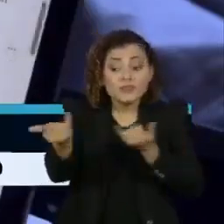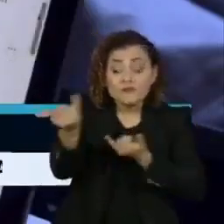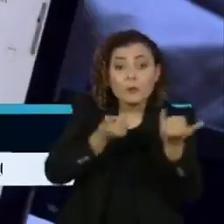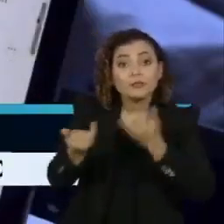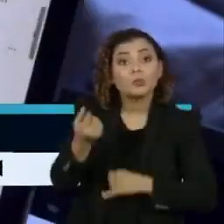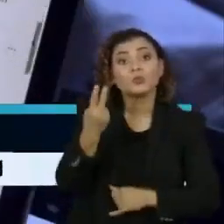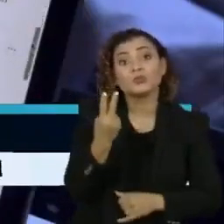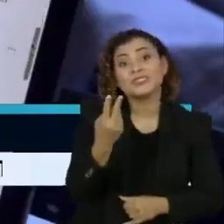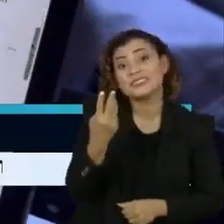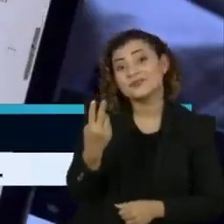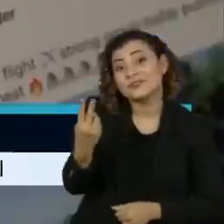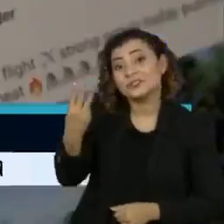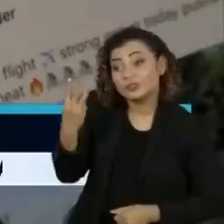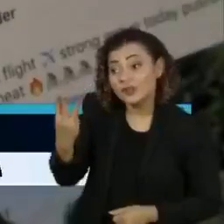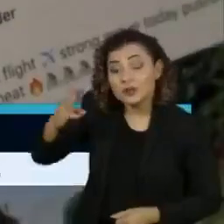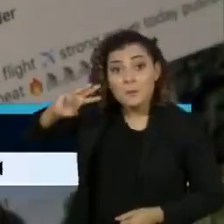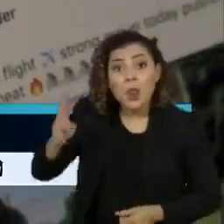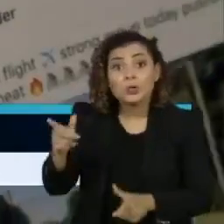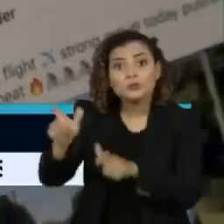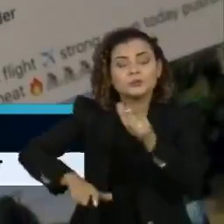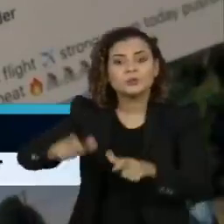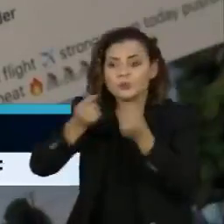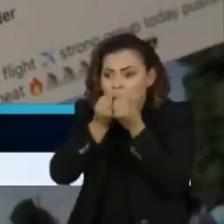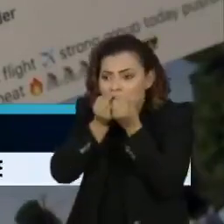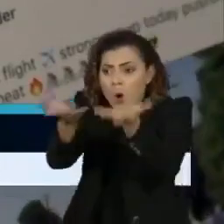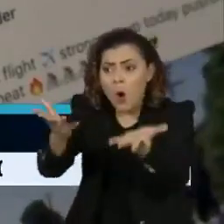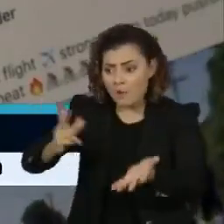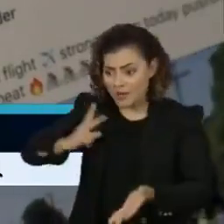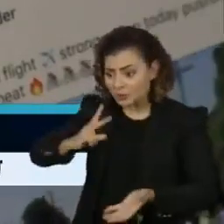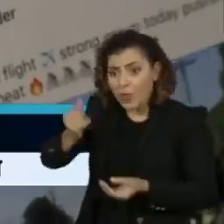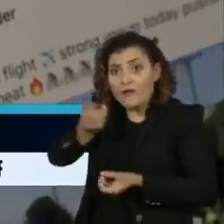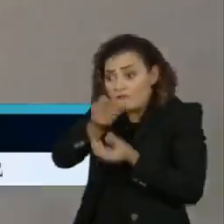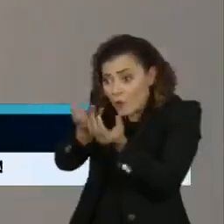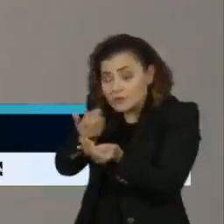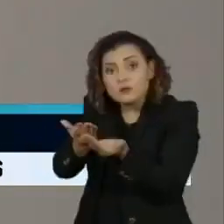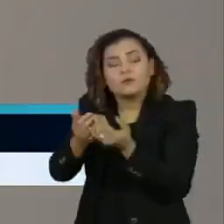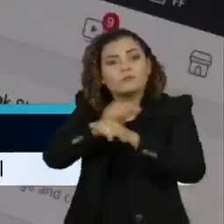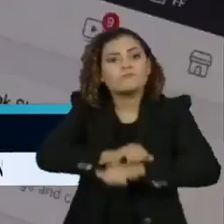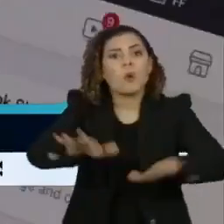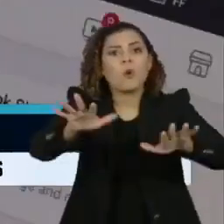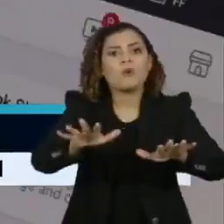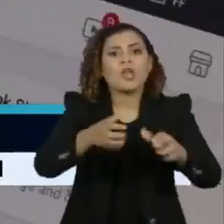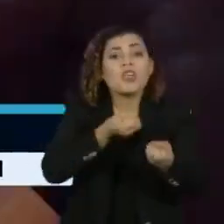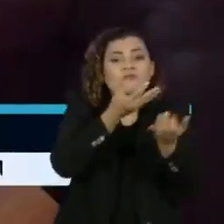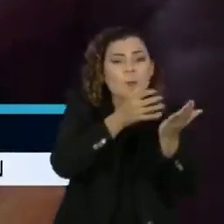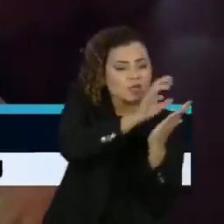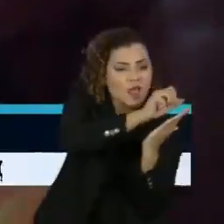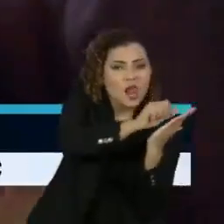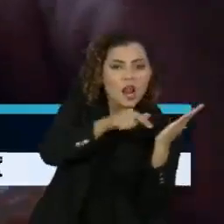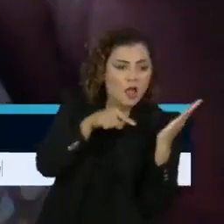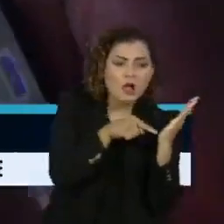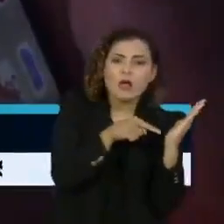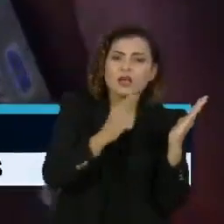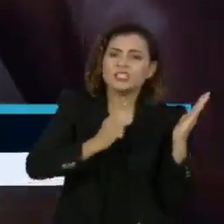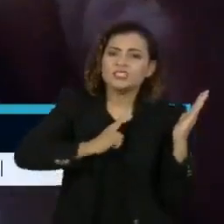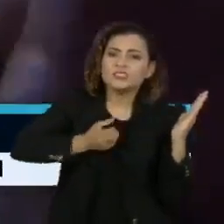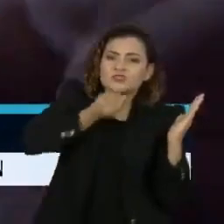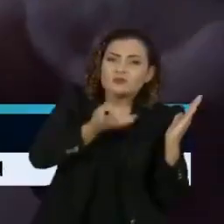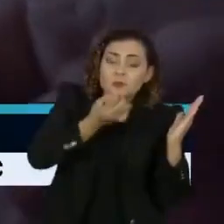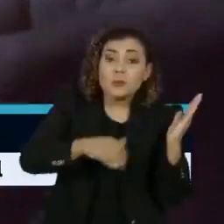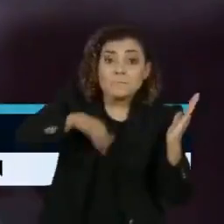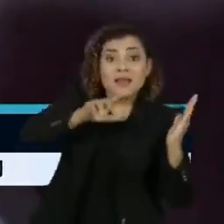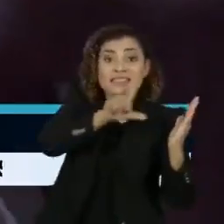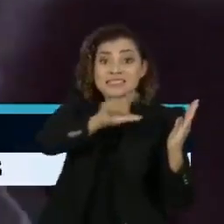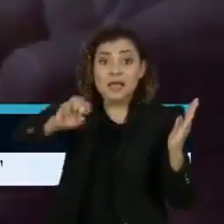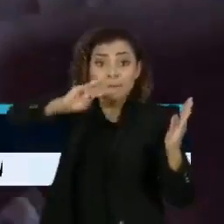de 223 milhões de pessoas e foi descoberto um banco de dados ilegal com informações de mais